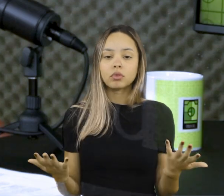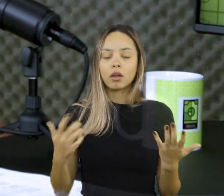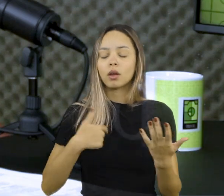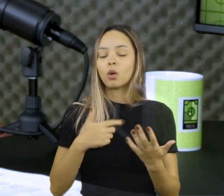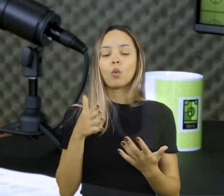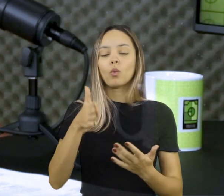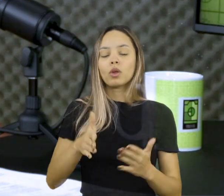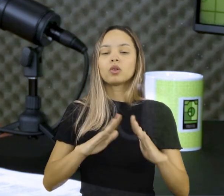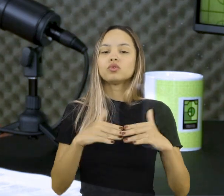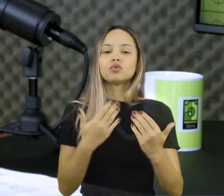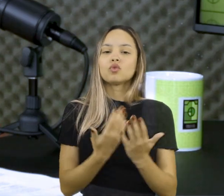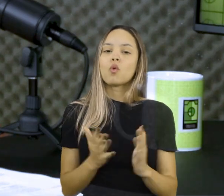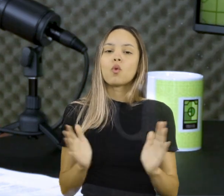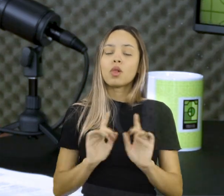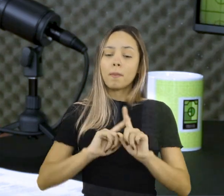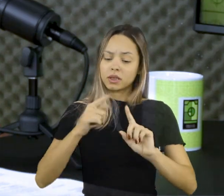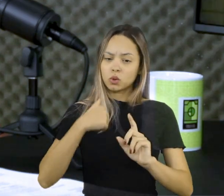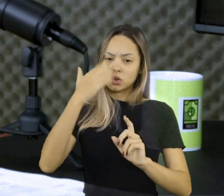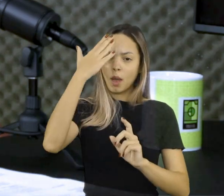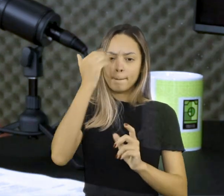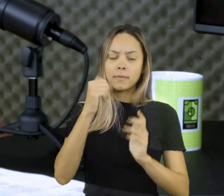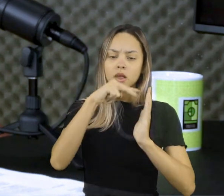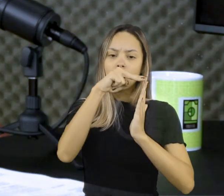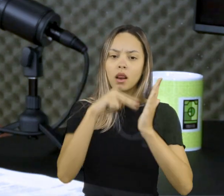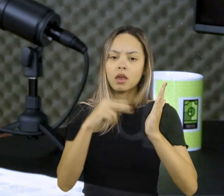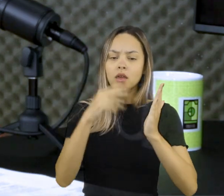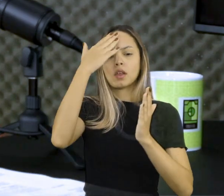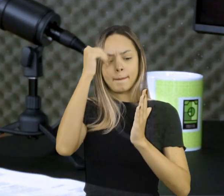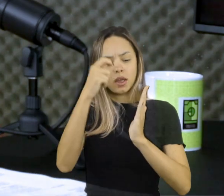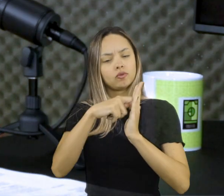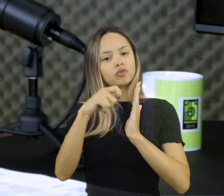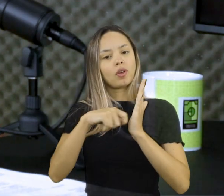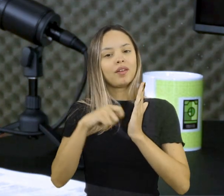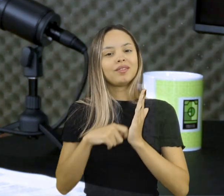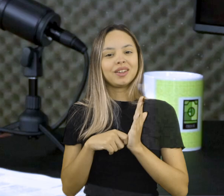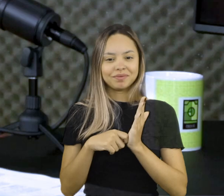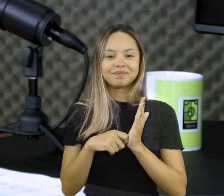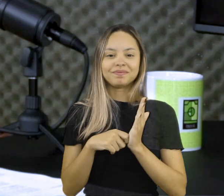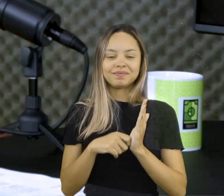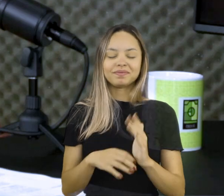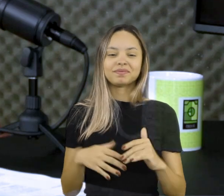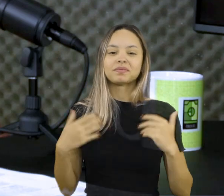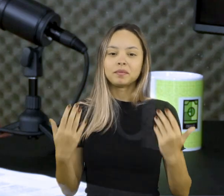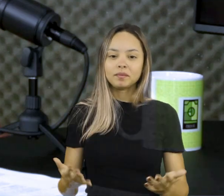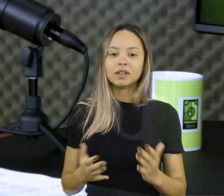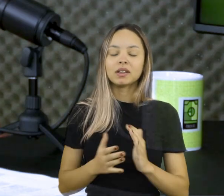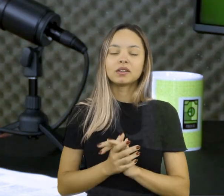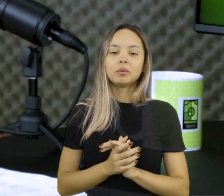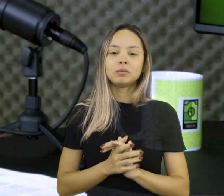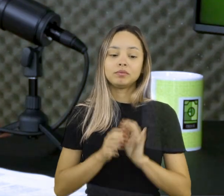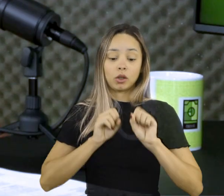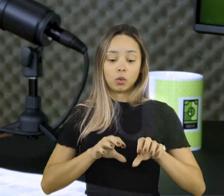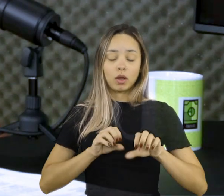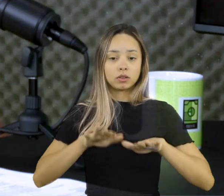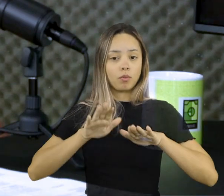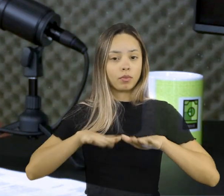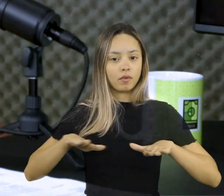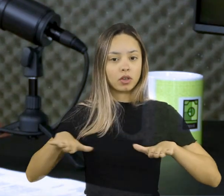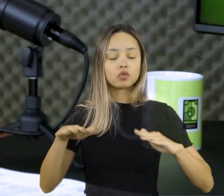ler. Não é? E com isso eu perdi educação infantil, que eu não cheguei. Quando